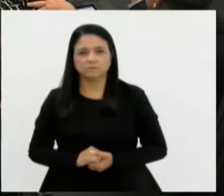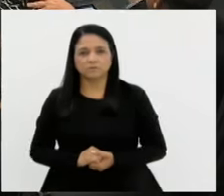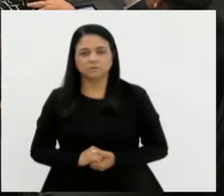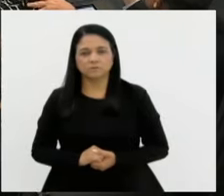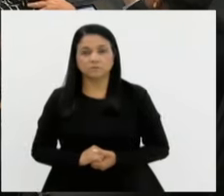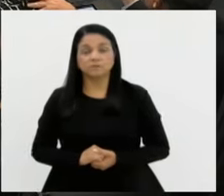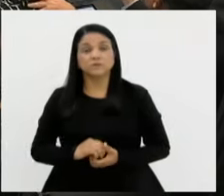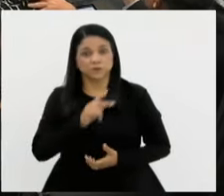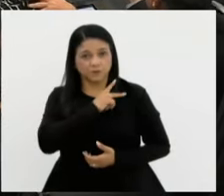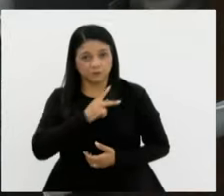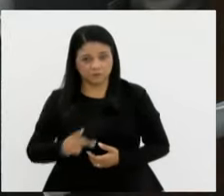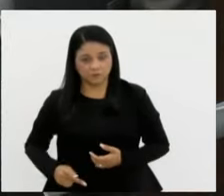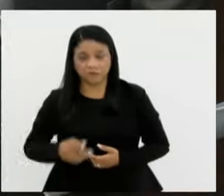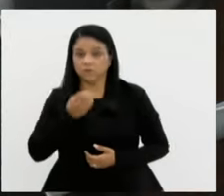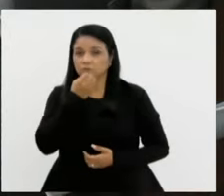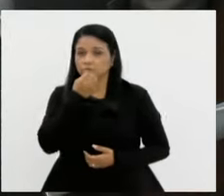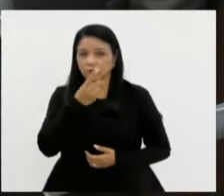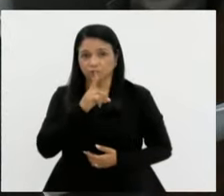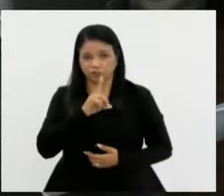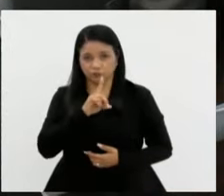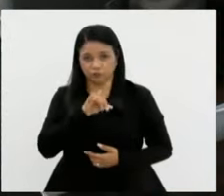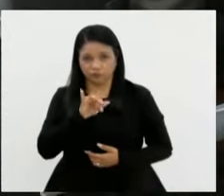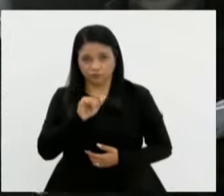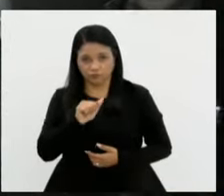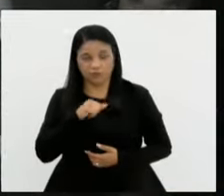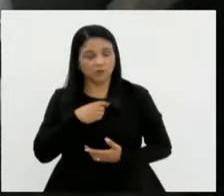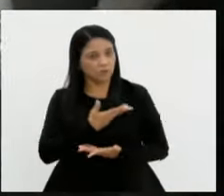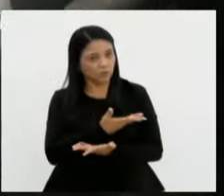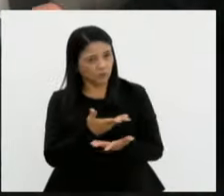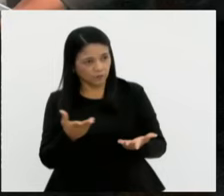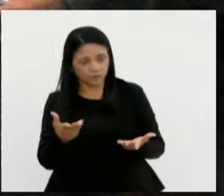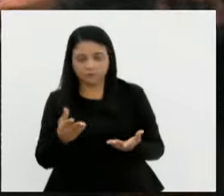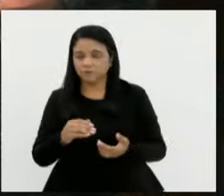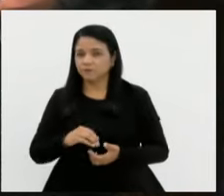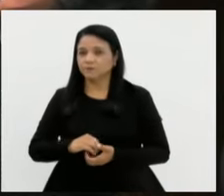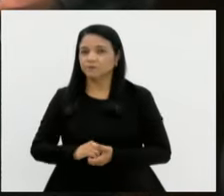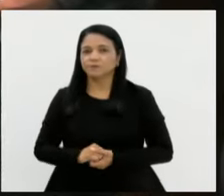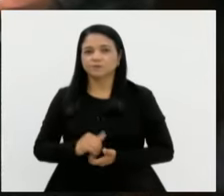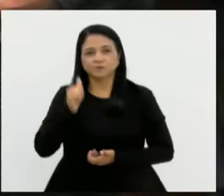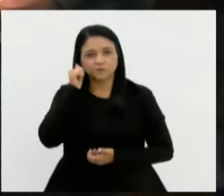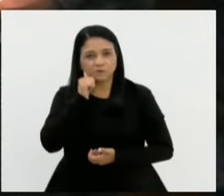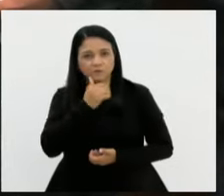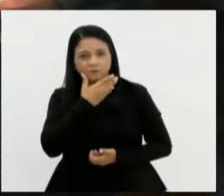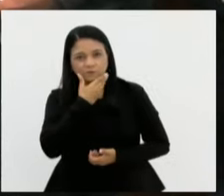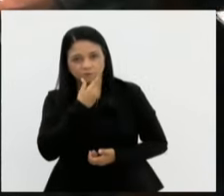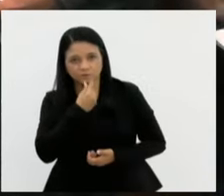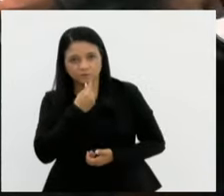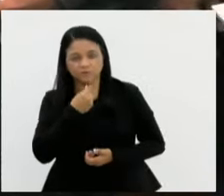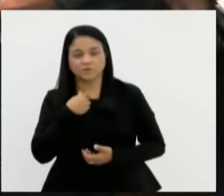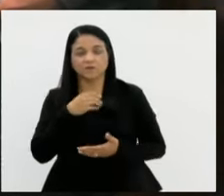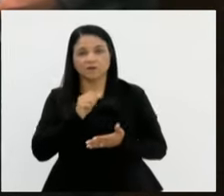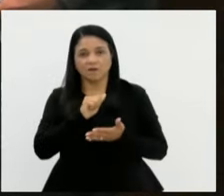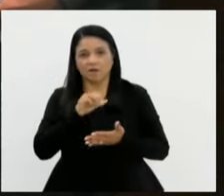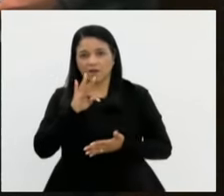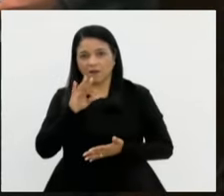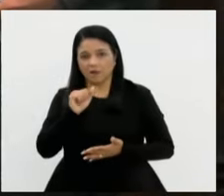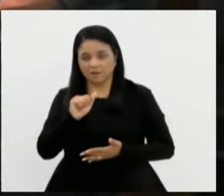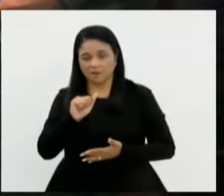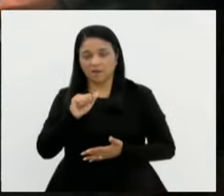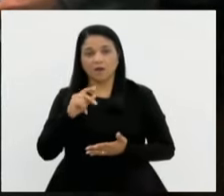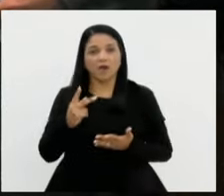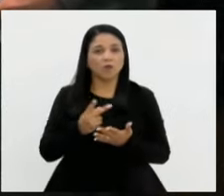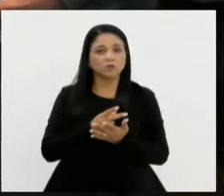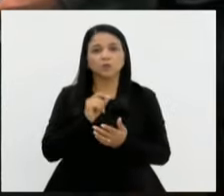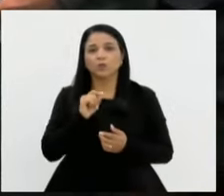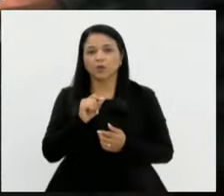Senhor presidente, bom dia a todos e todas. A ata reflete com exatidão o ocorrido na segunda